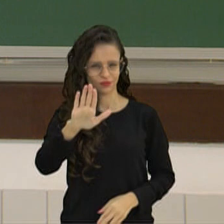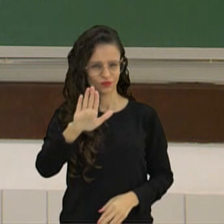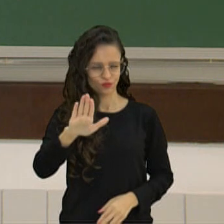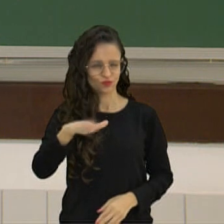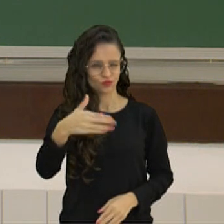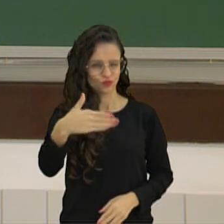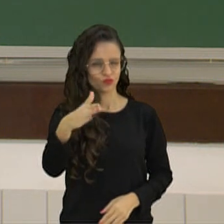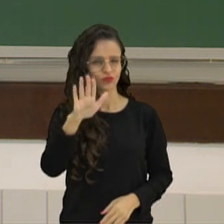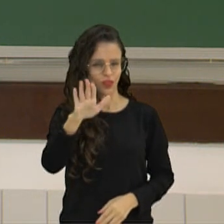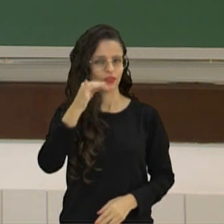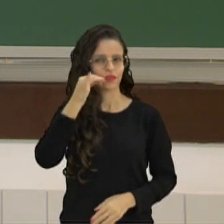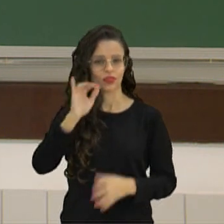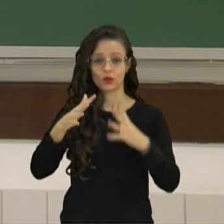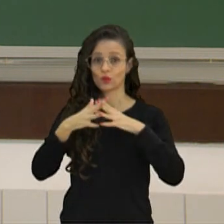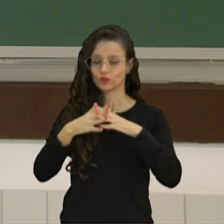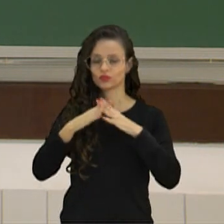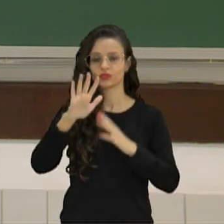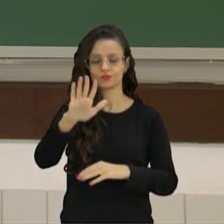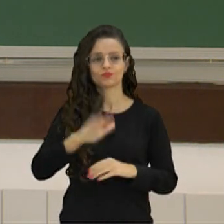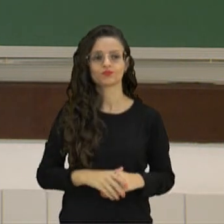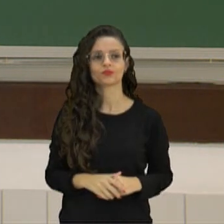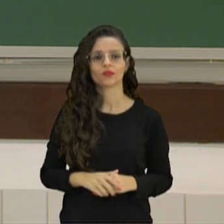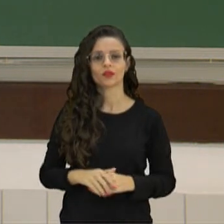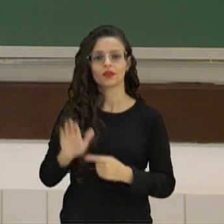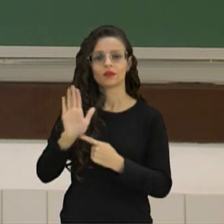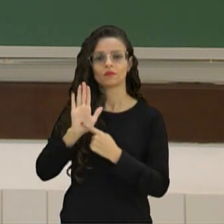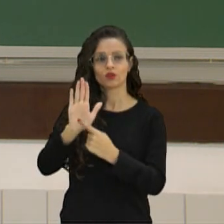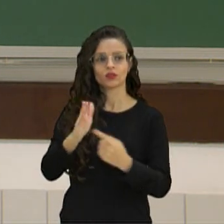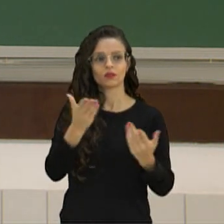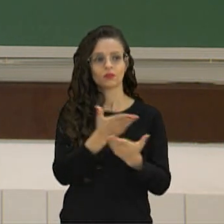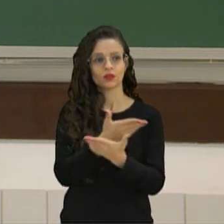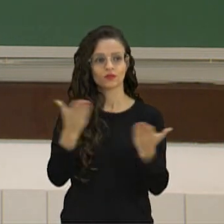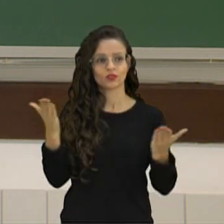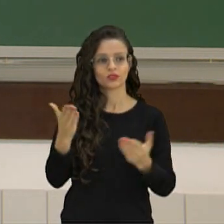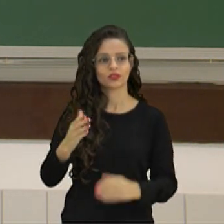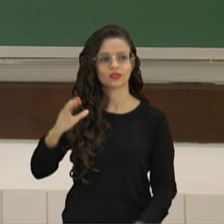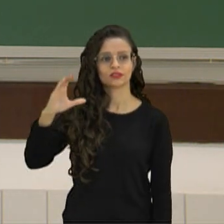confundir um pouco a cabeça de vocês. Hoje eu trouxe aqui a Christiane